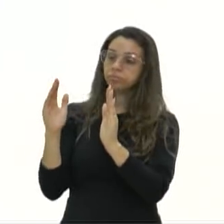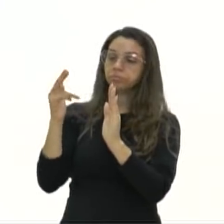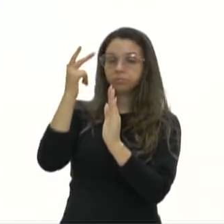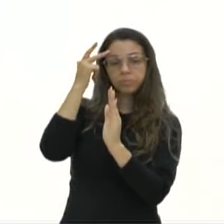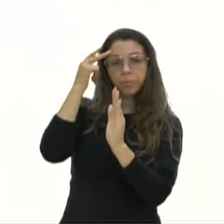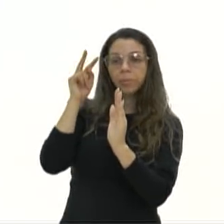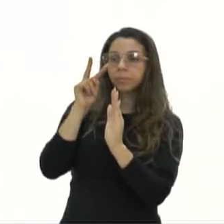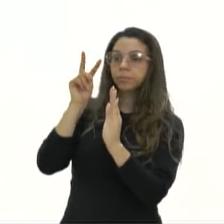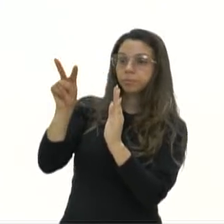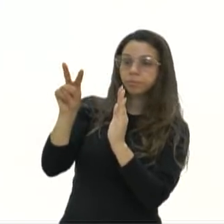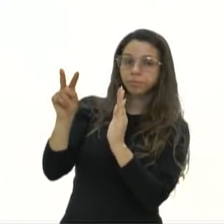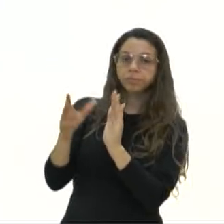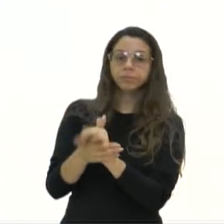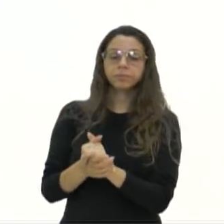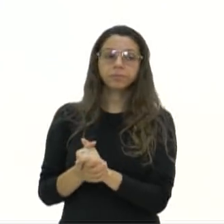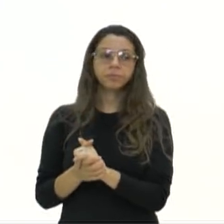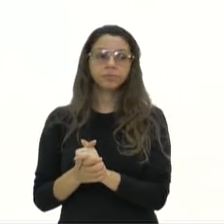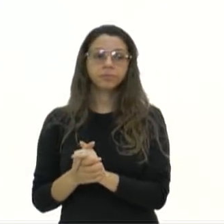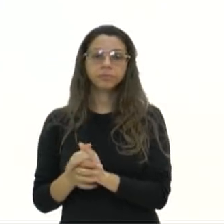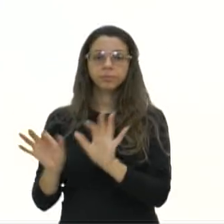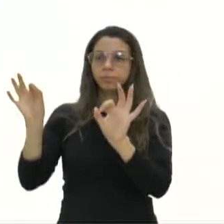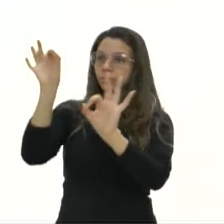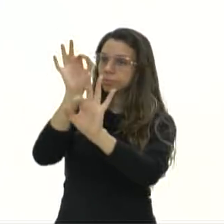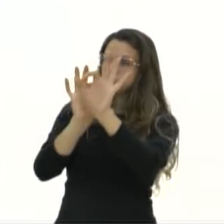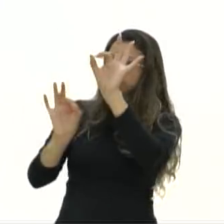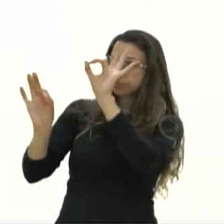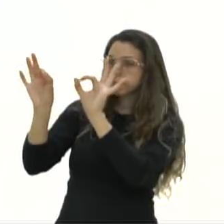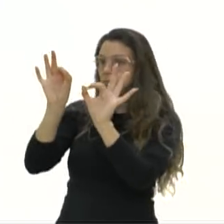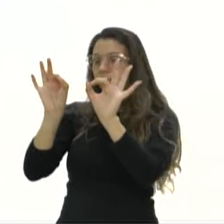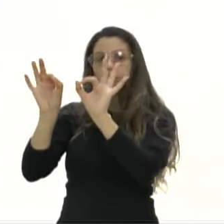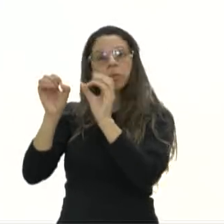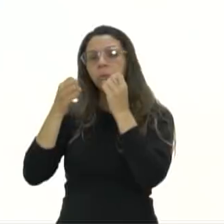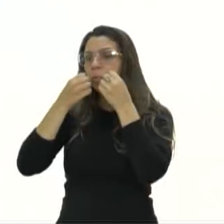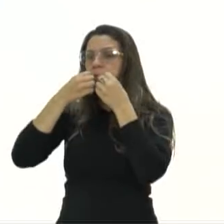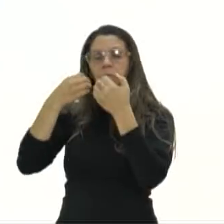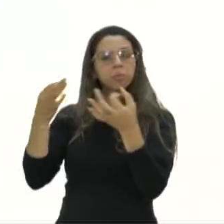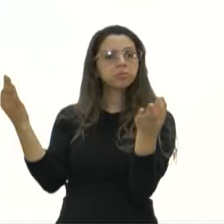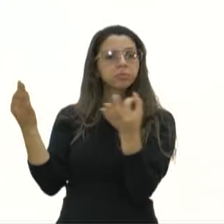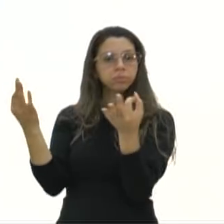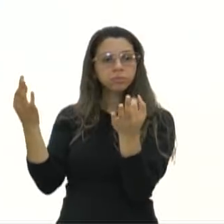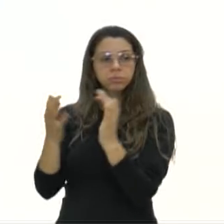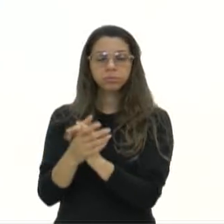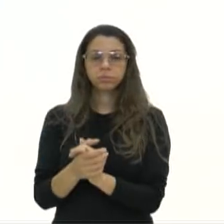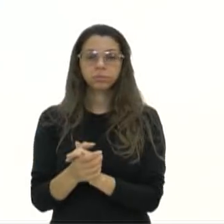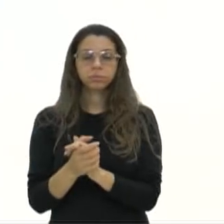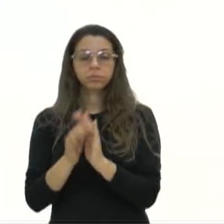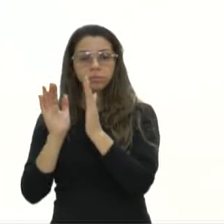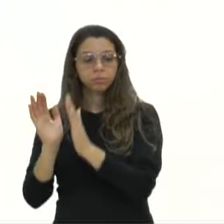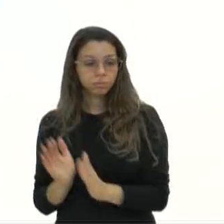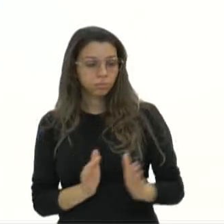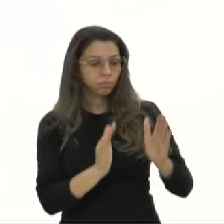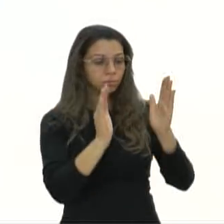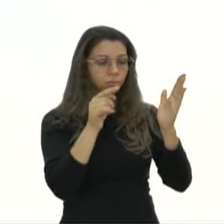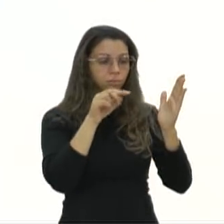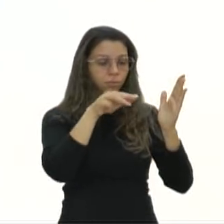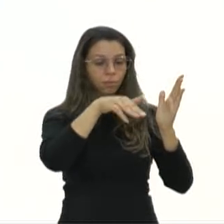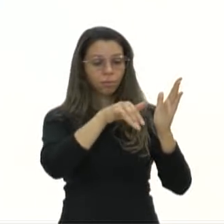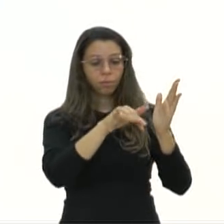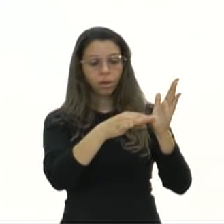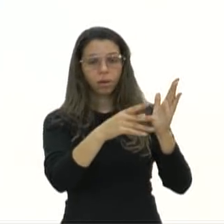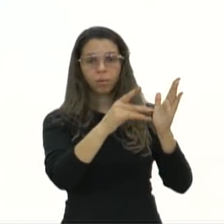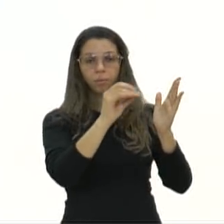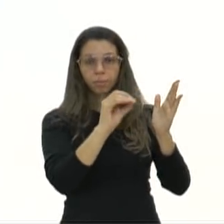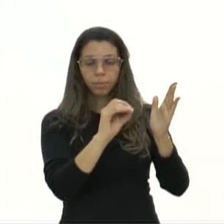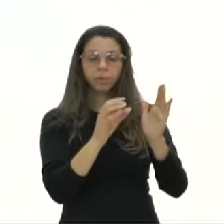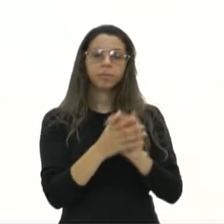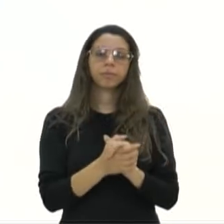normal. Não está embaçado nada, não está desfocado nada. Olhe a visão de um míope. Então,